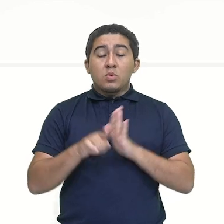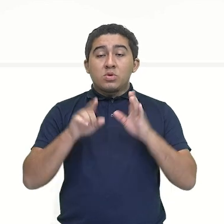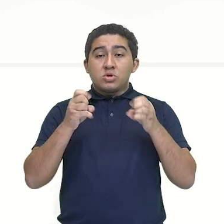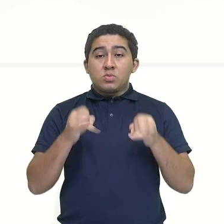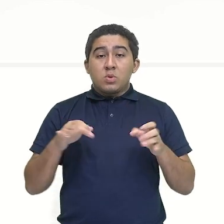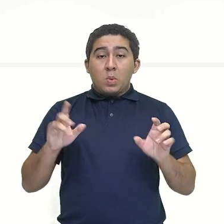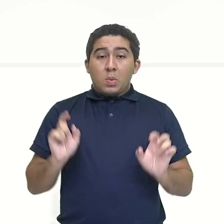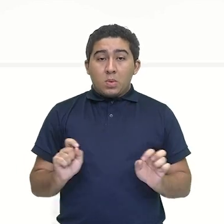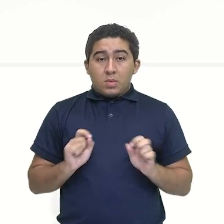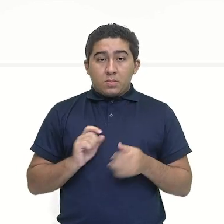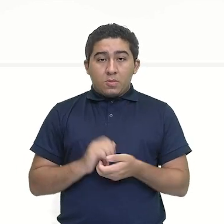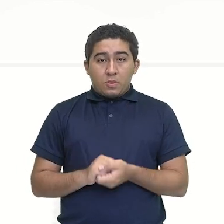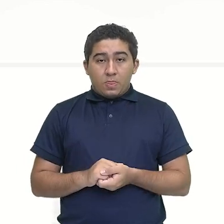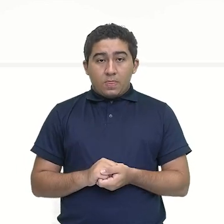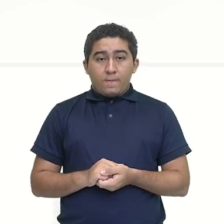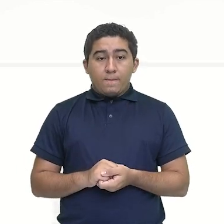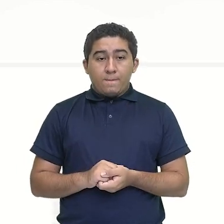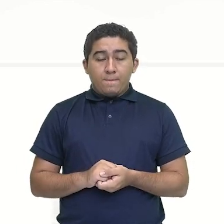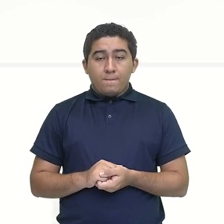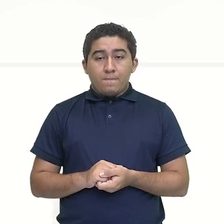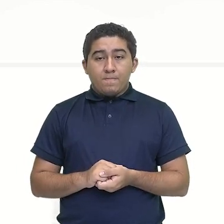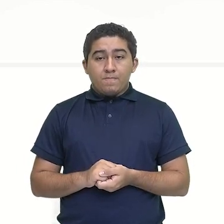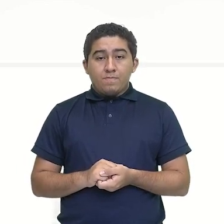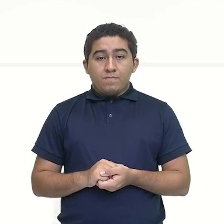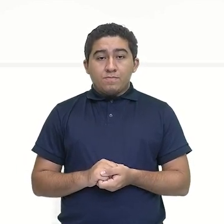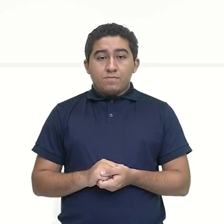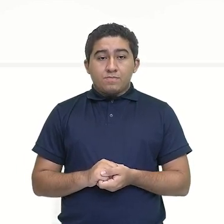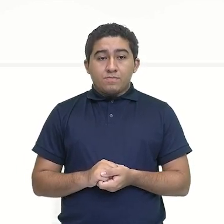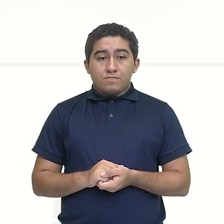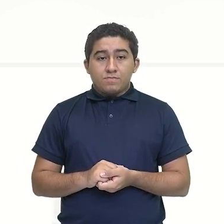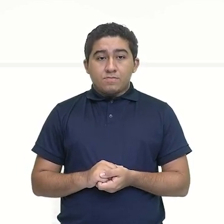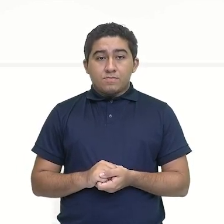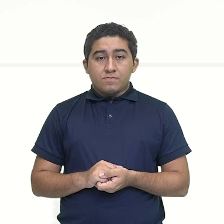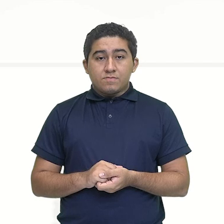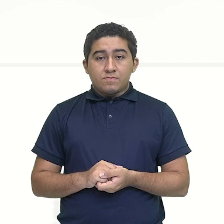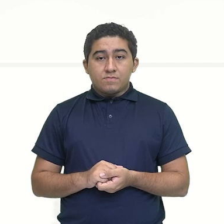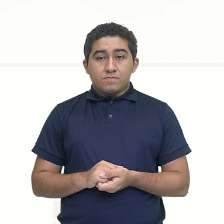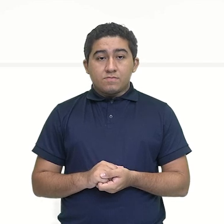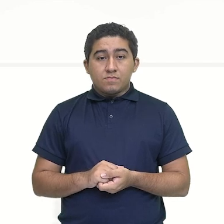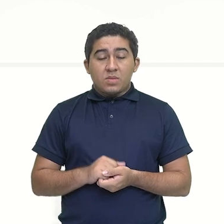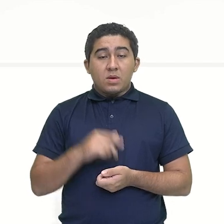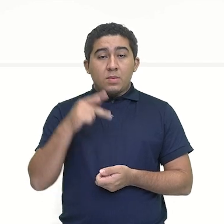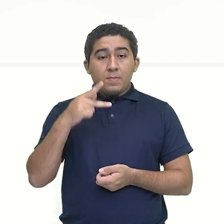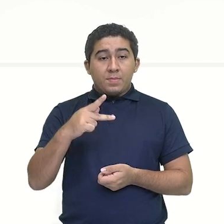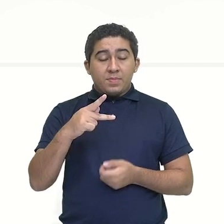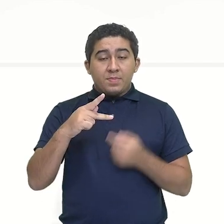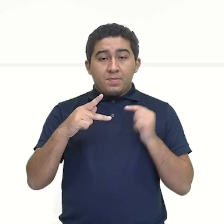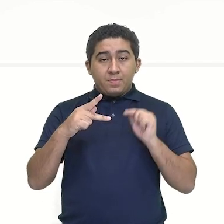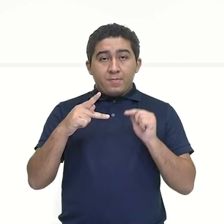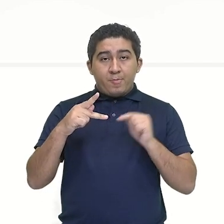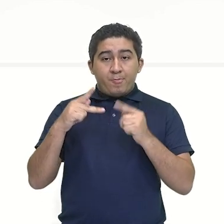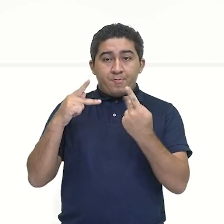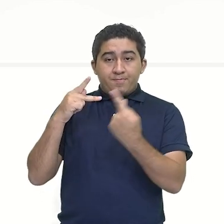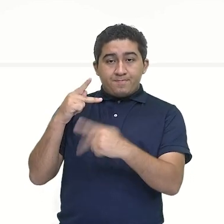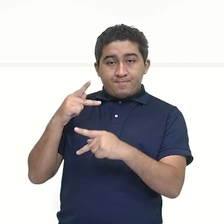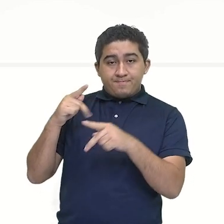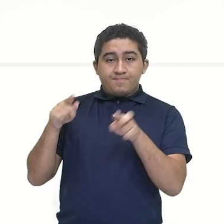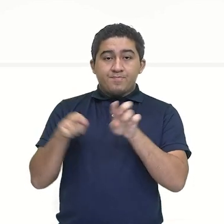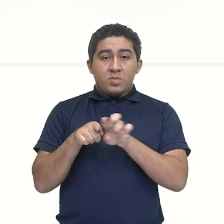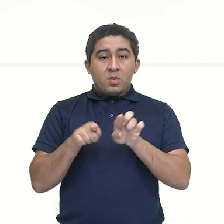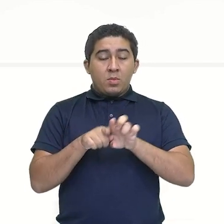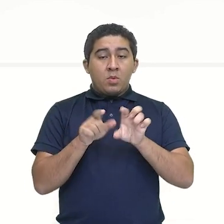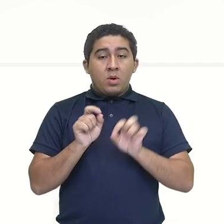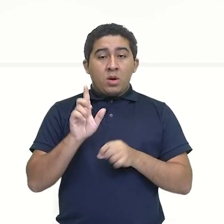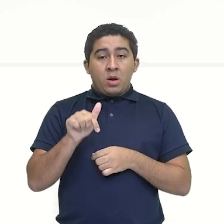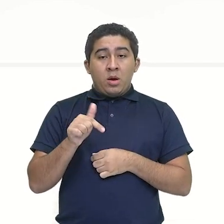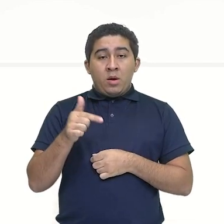que os lados desse perímetro desse triângulo isósceles também mede